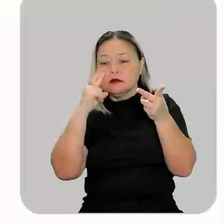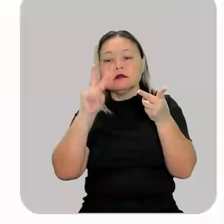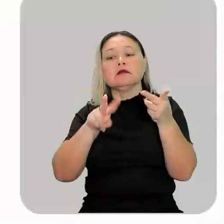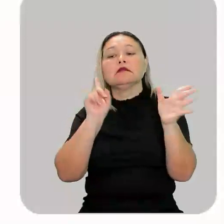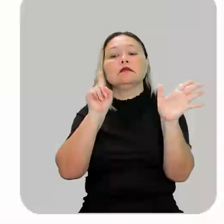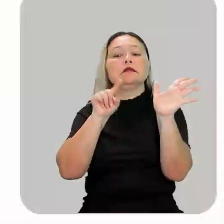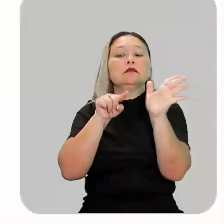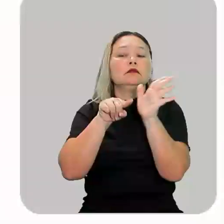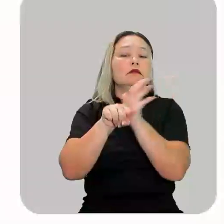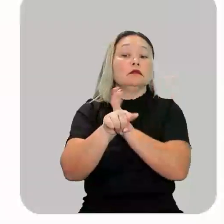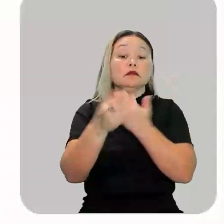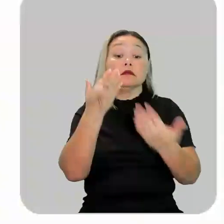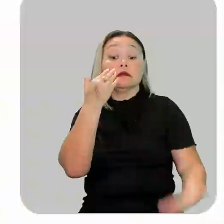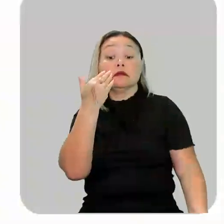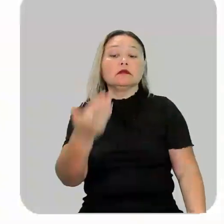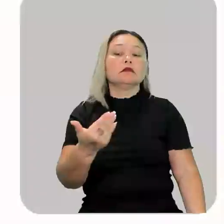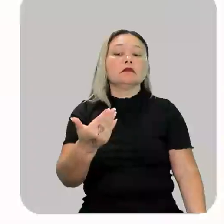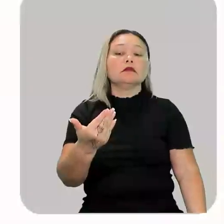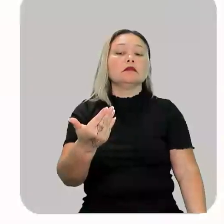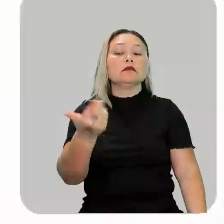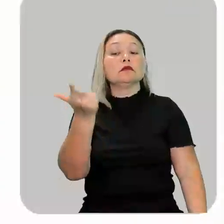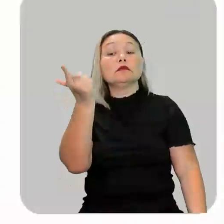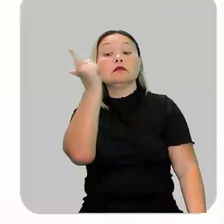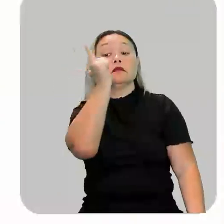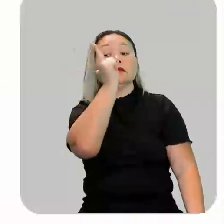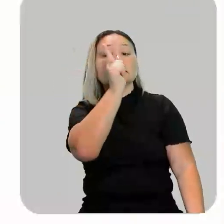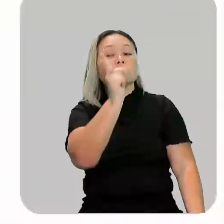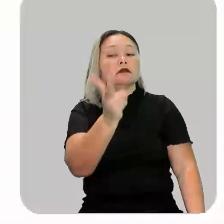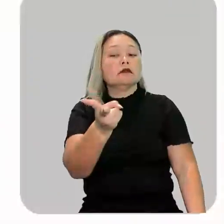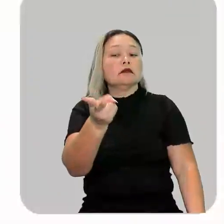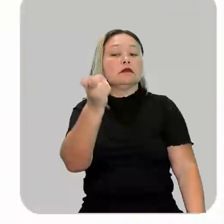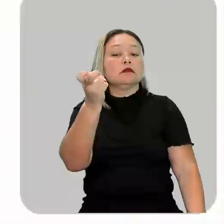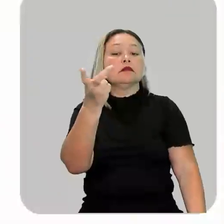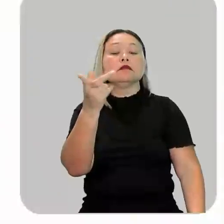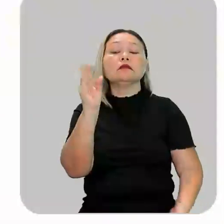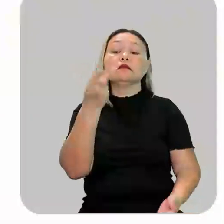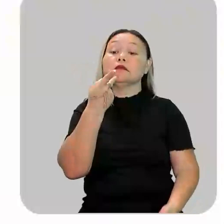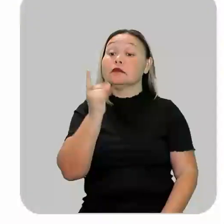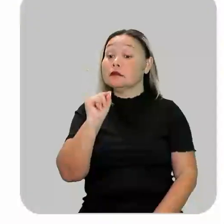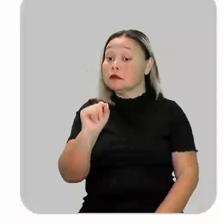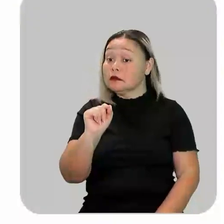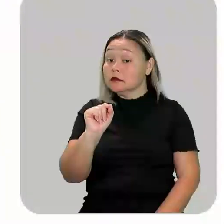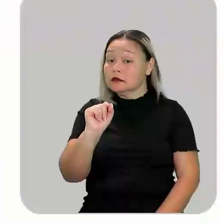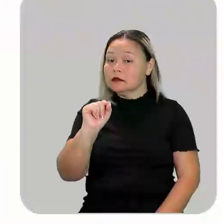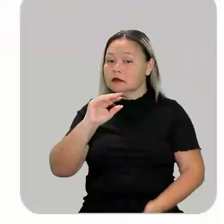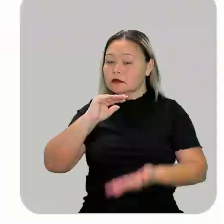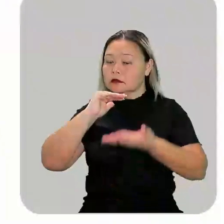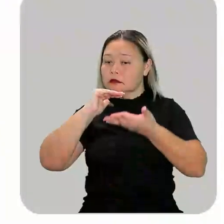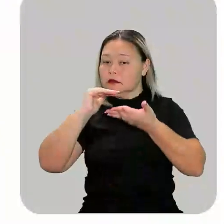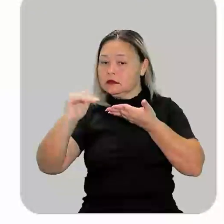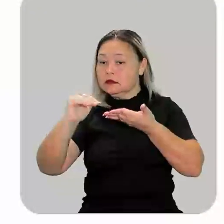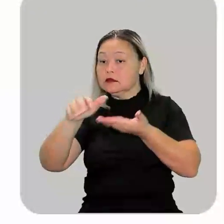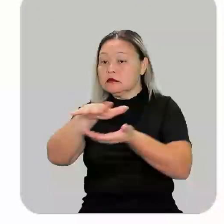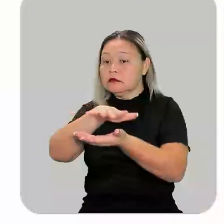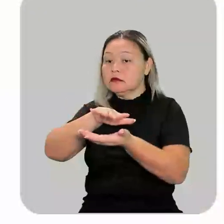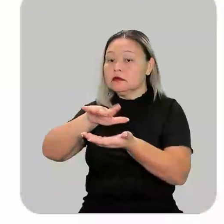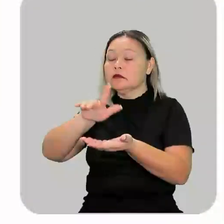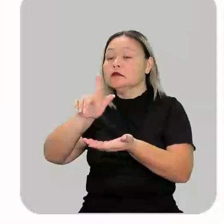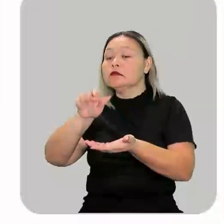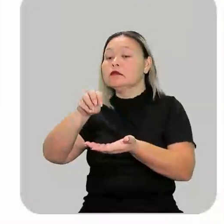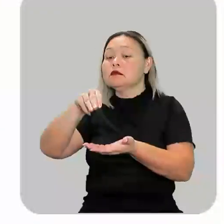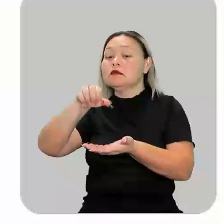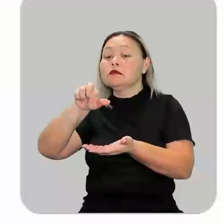para a questão e de cara a gente consegue perceber que está falando de Planificação de